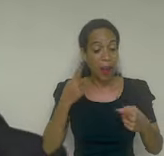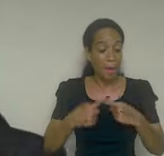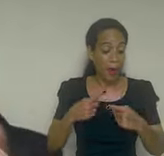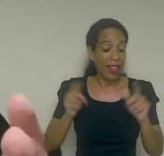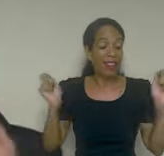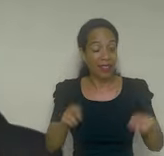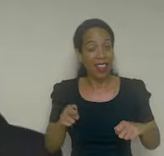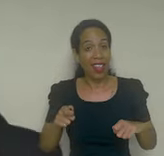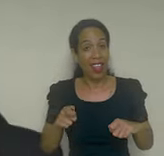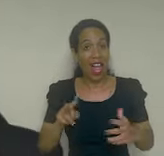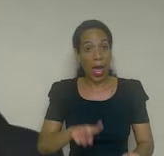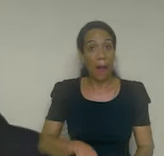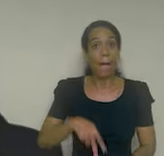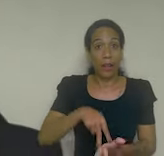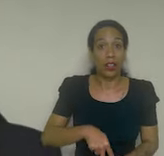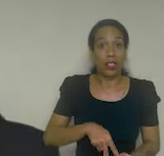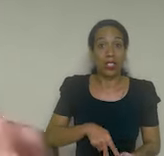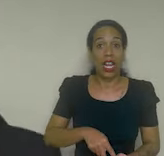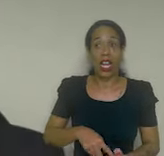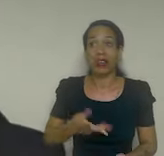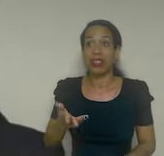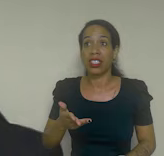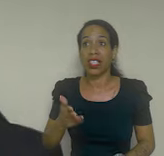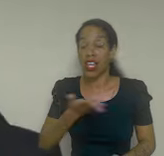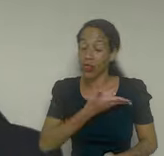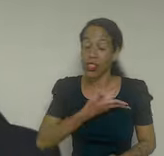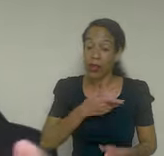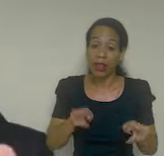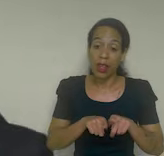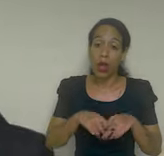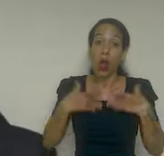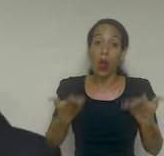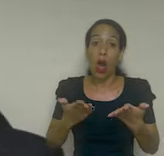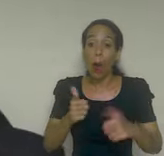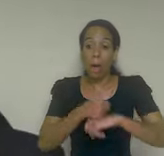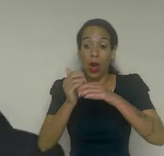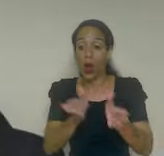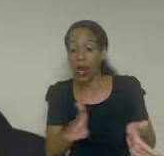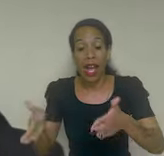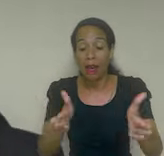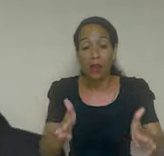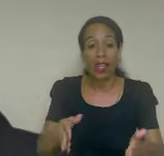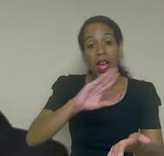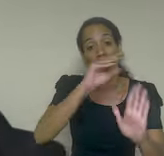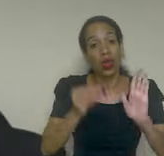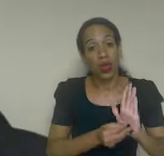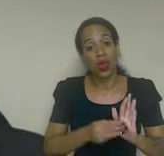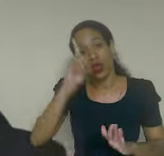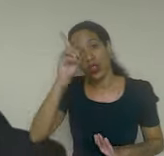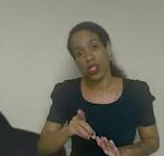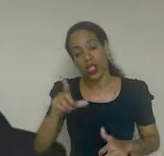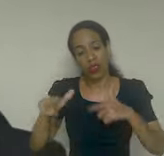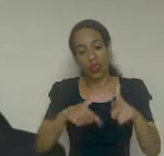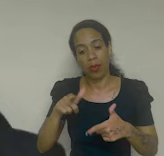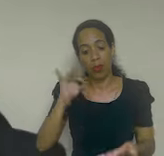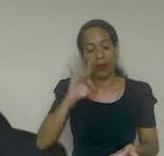você pode se posicionar, né, e tentar convencer os seus colegas de qual o melhor caminho para a gente poder aplicar e ter um direito do